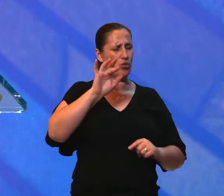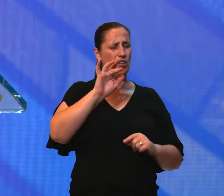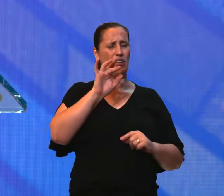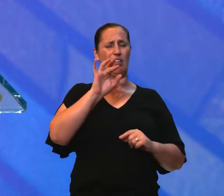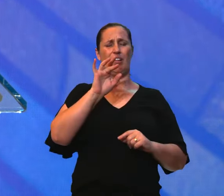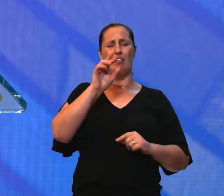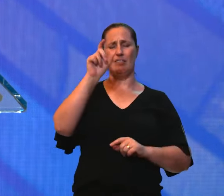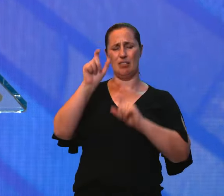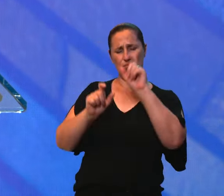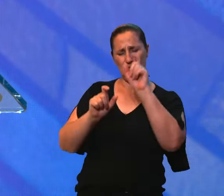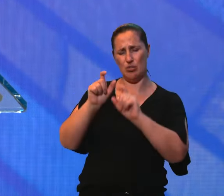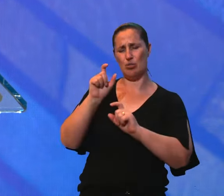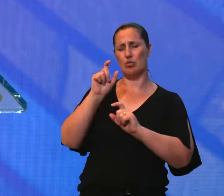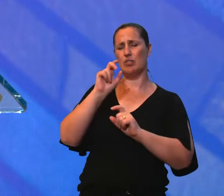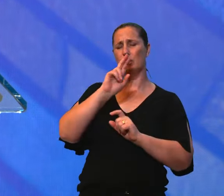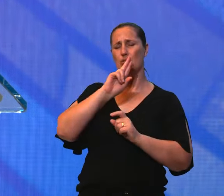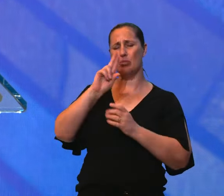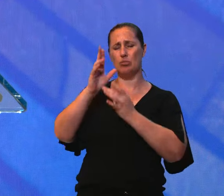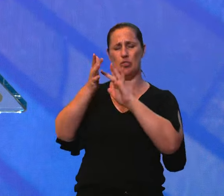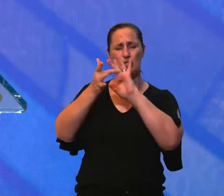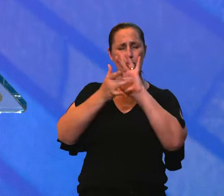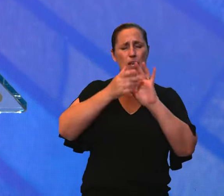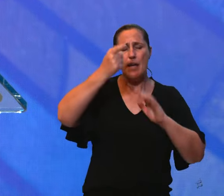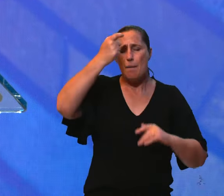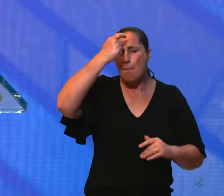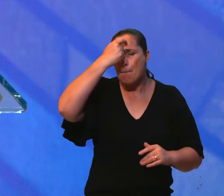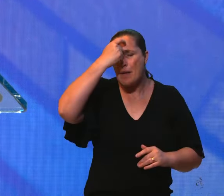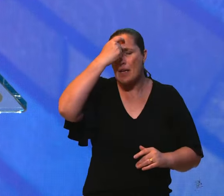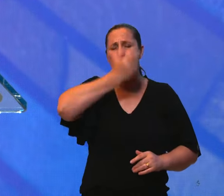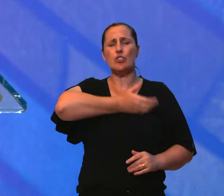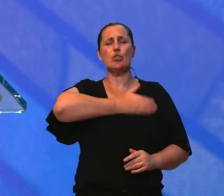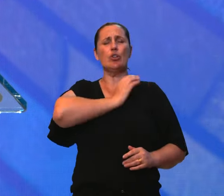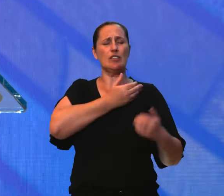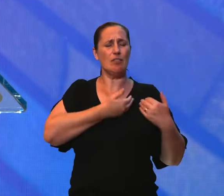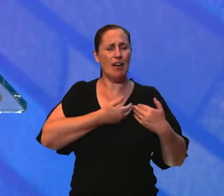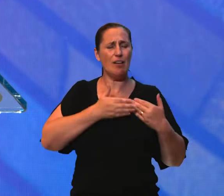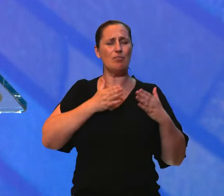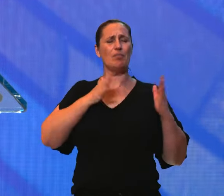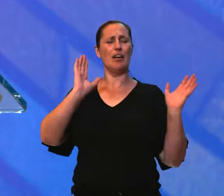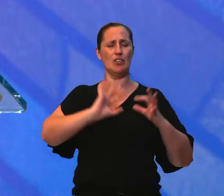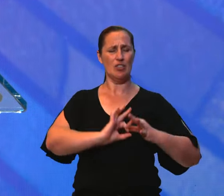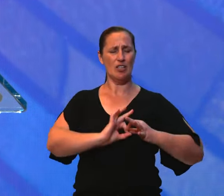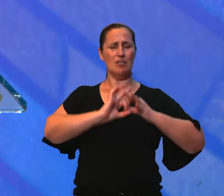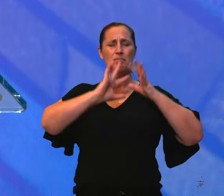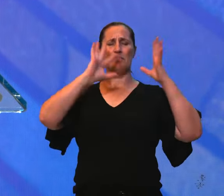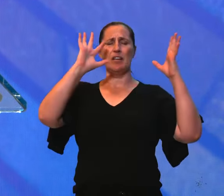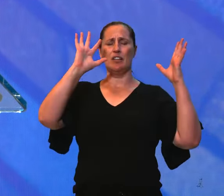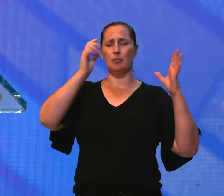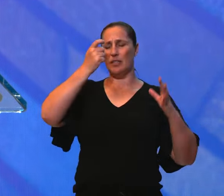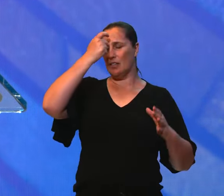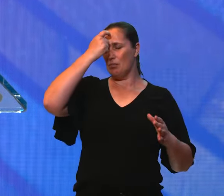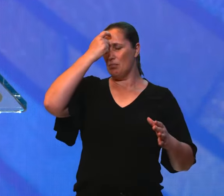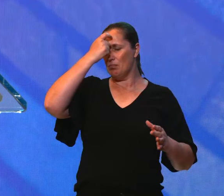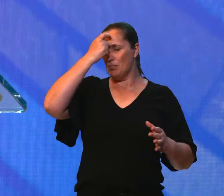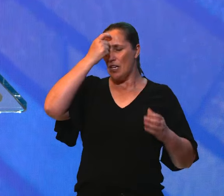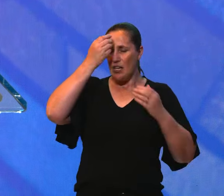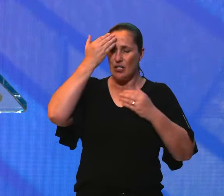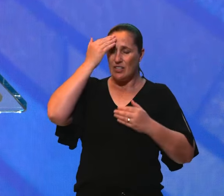Cristo eu declaro mentes e corações abertos libertos para o entendimento da sua